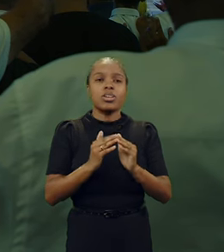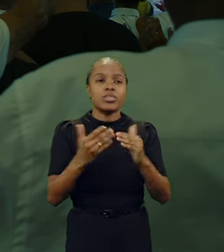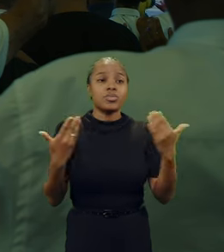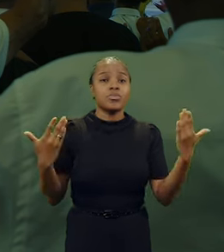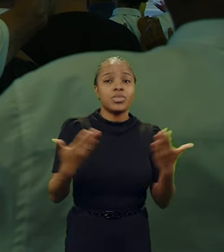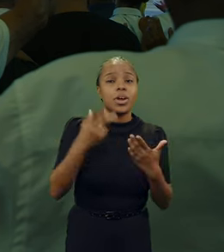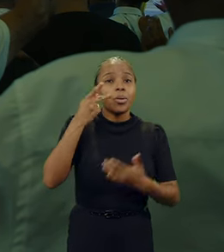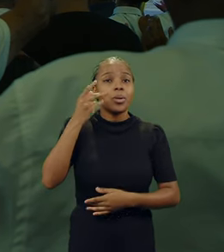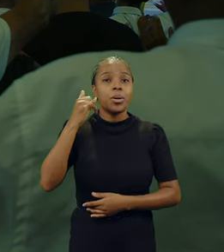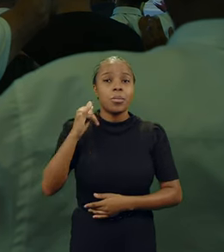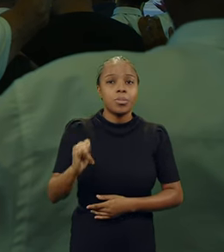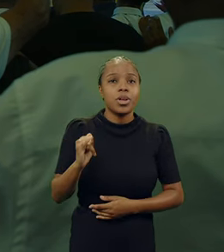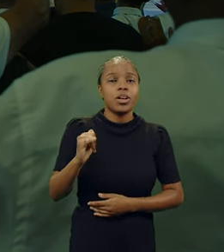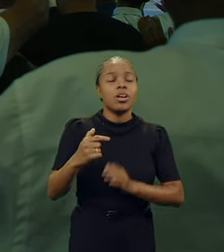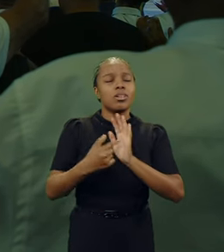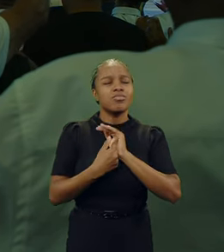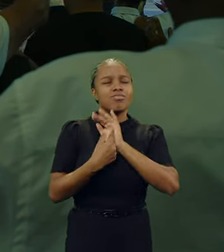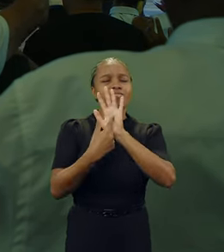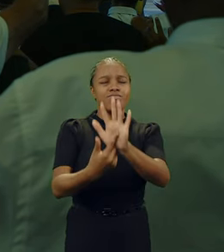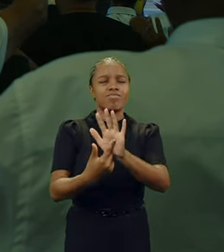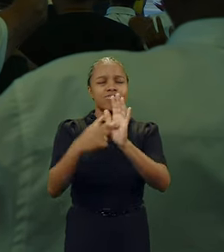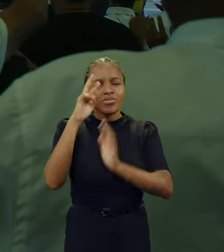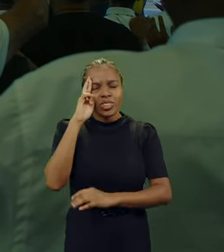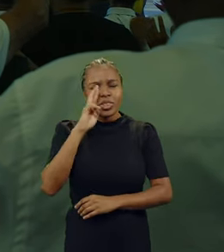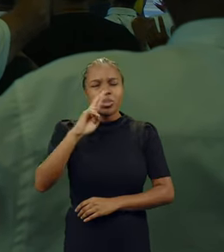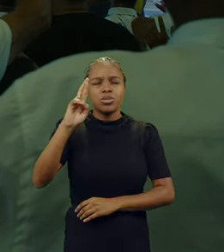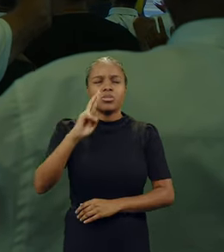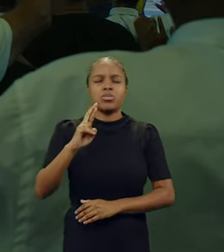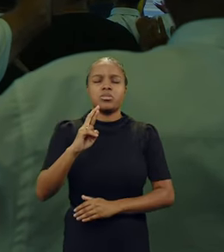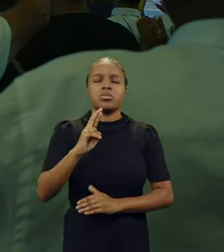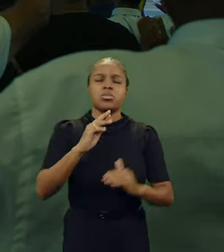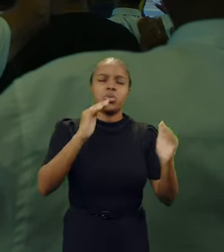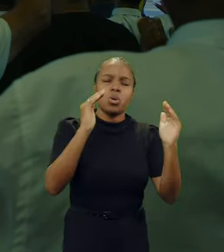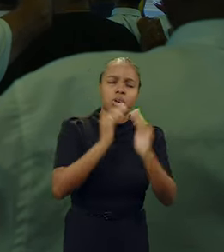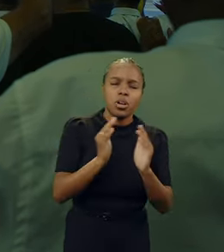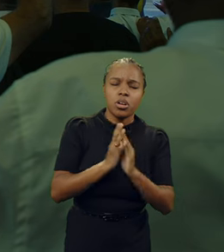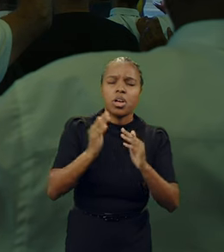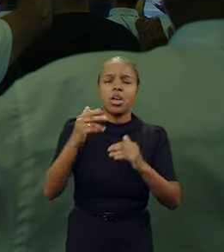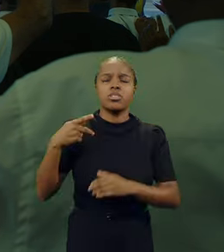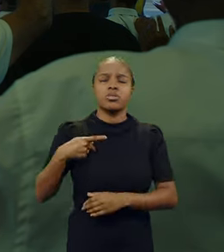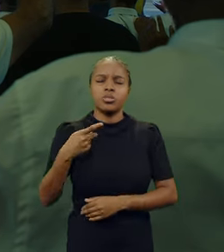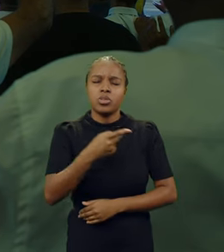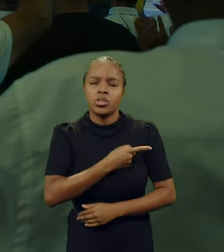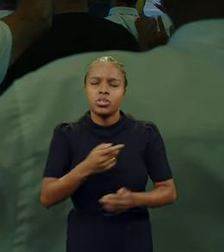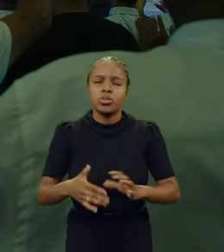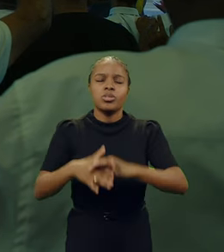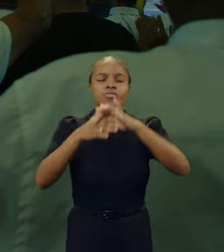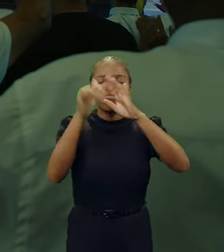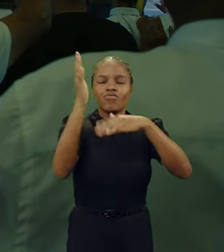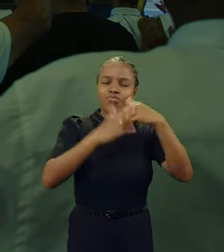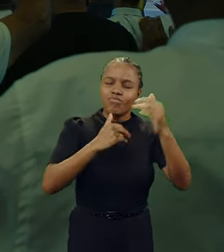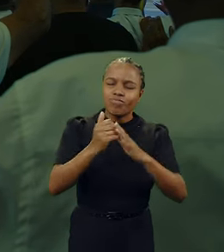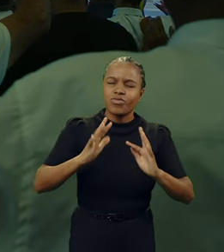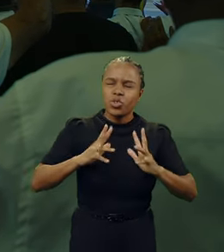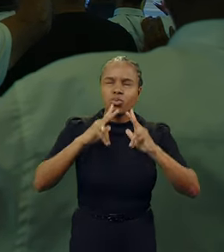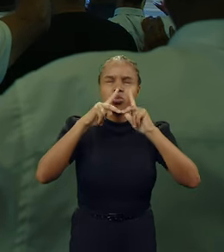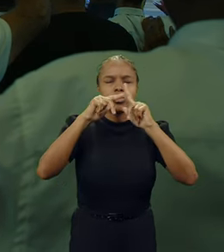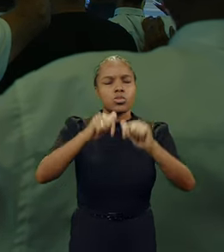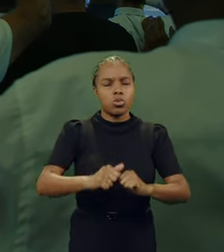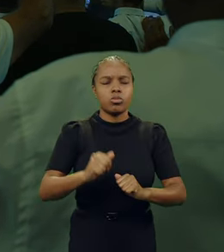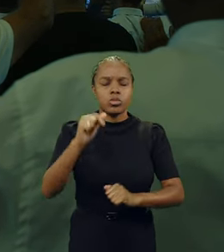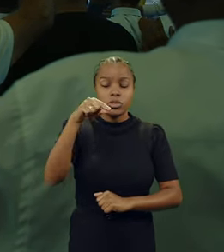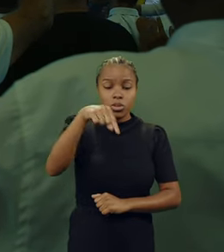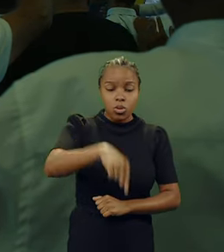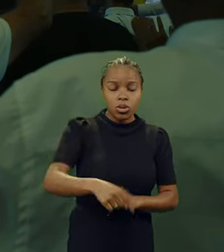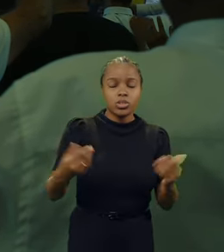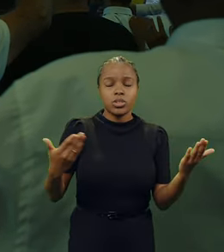agora, Pai, eu apresento a casa dos colaboradores, dos pastores, dos diretores, ó Deus, daqueles que estão aqui,